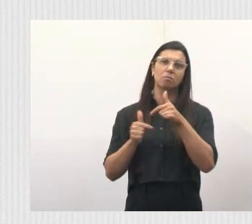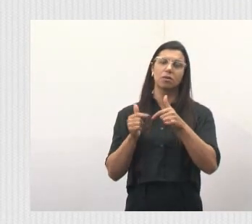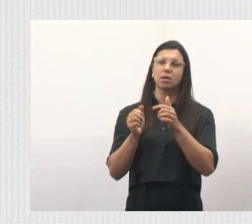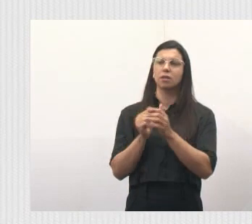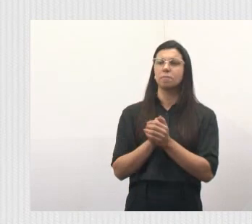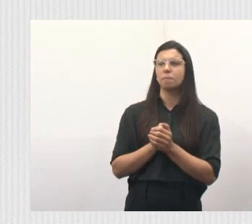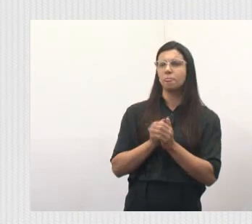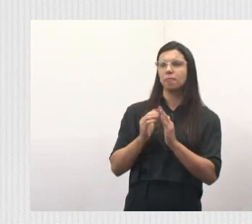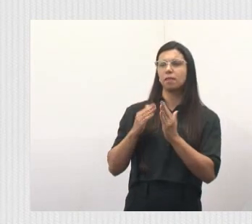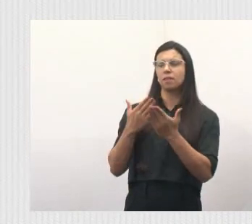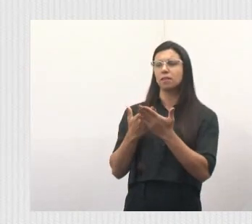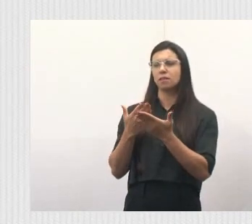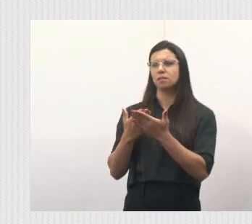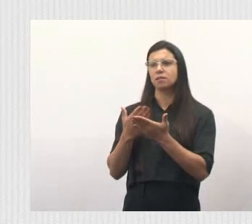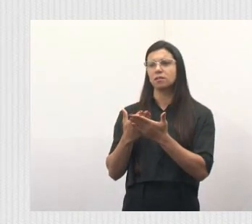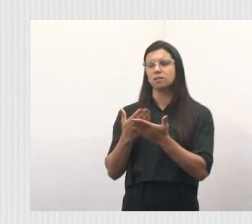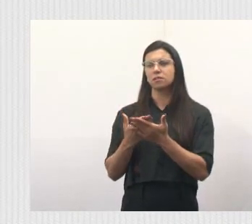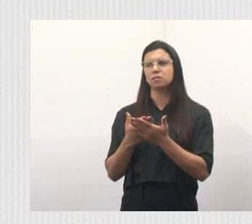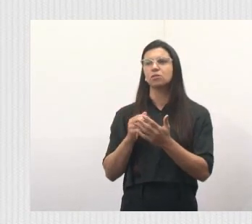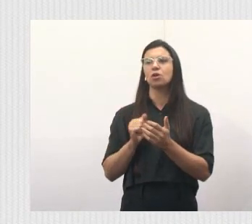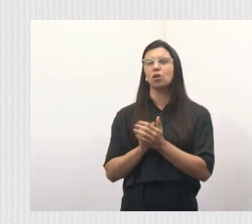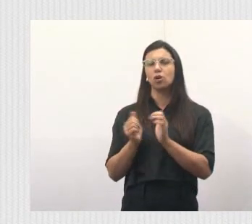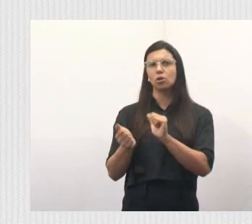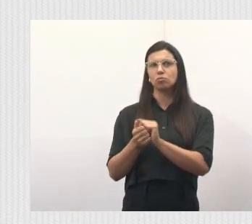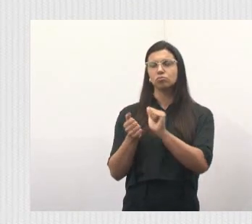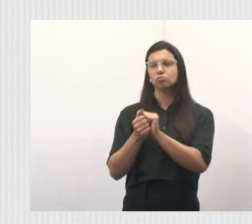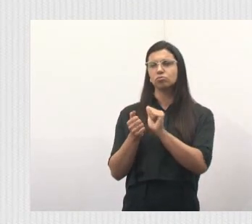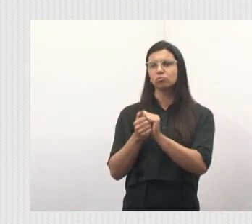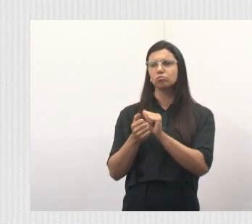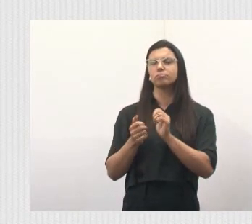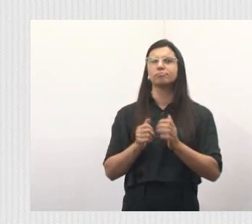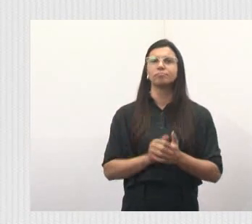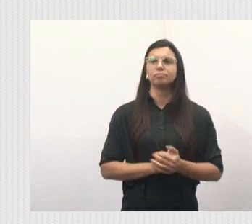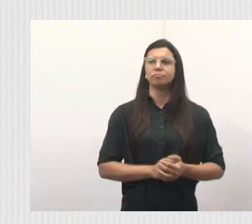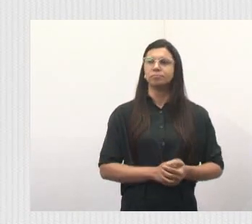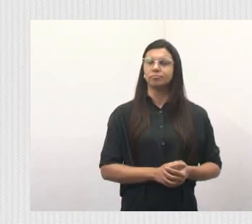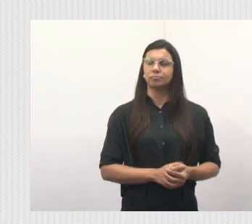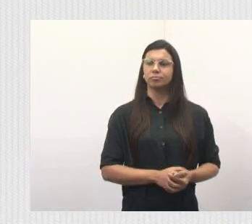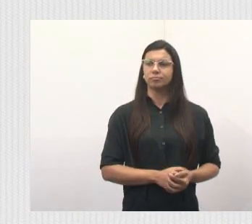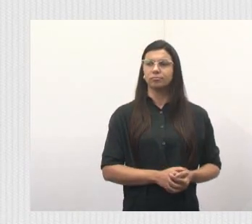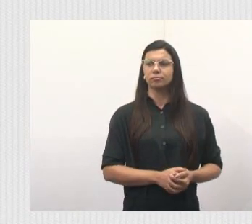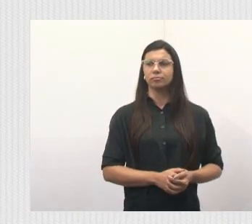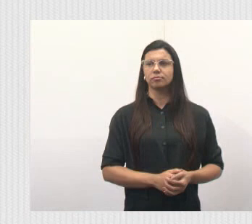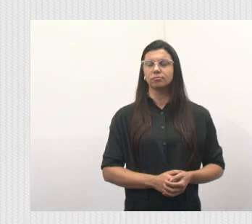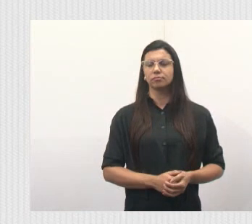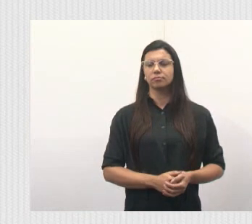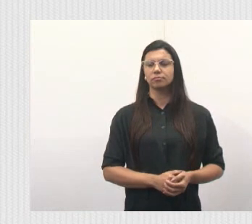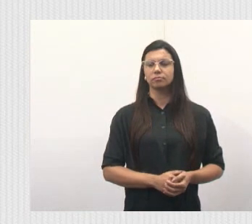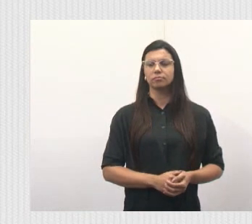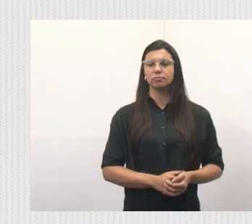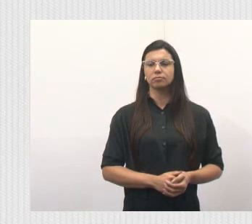Dias Sampaio, professora de português, e eu, pedagogo, professor de educação física. Próximo.